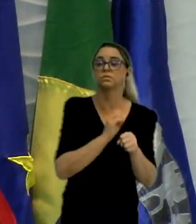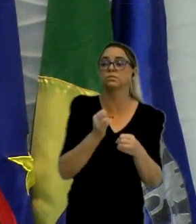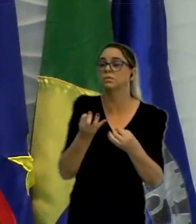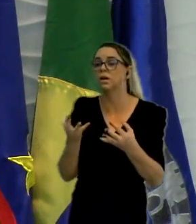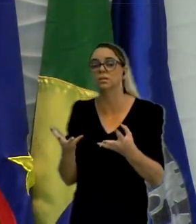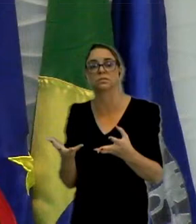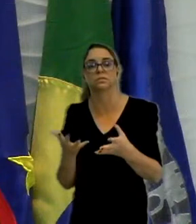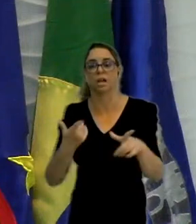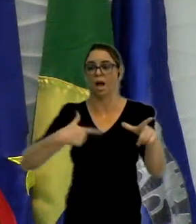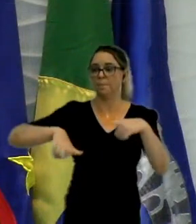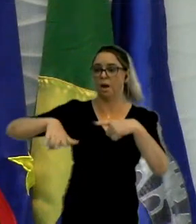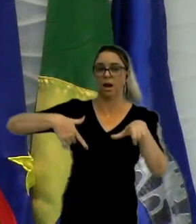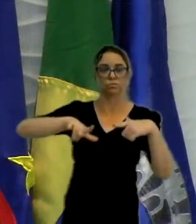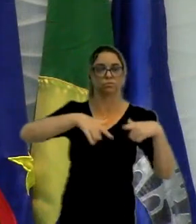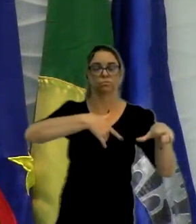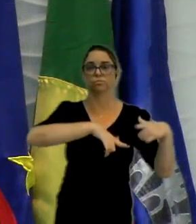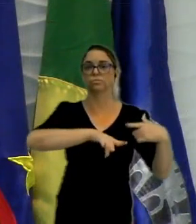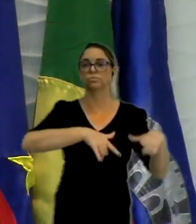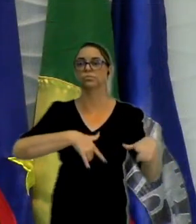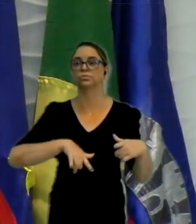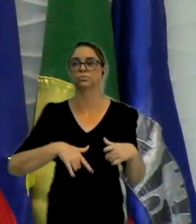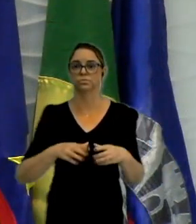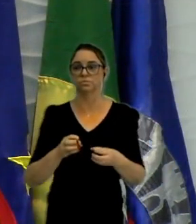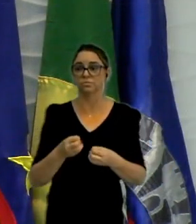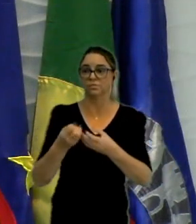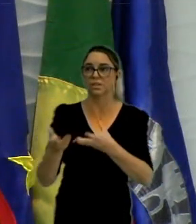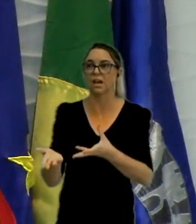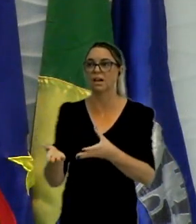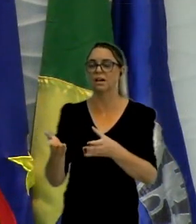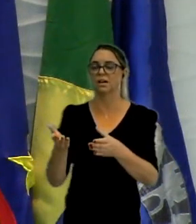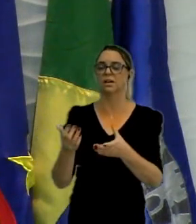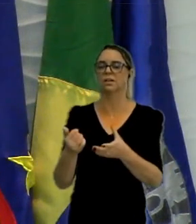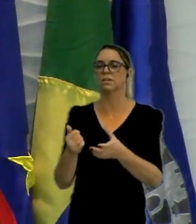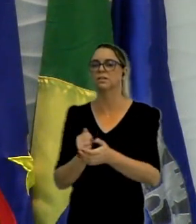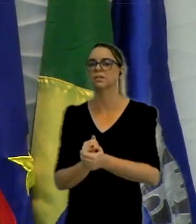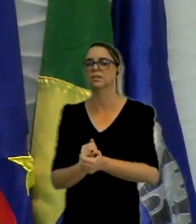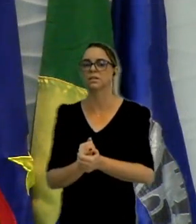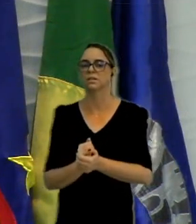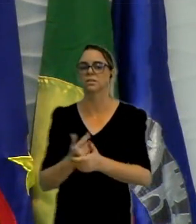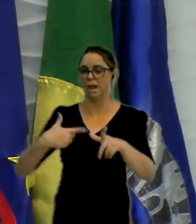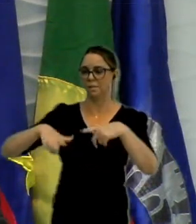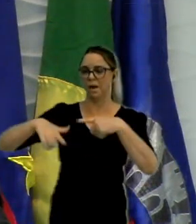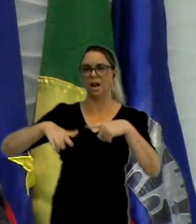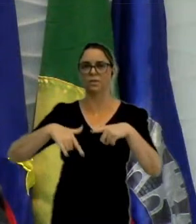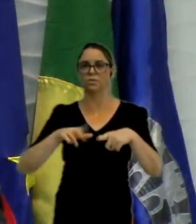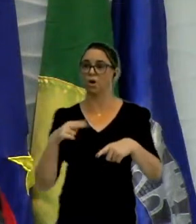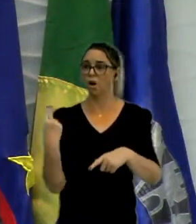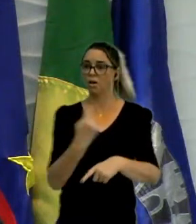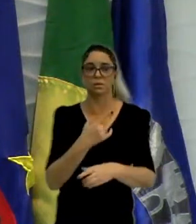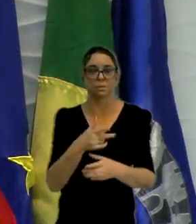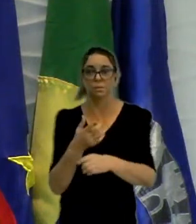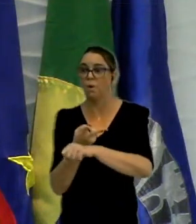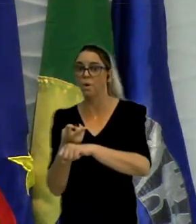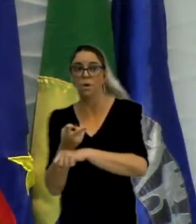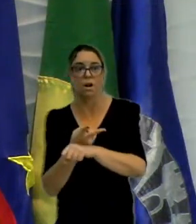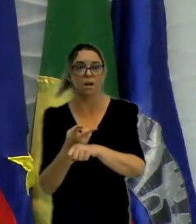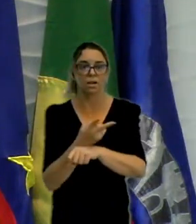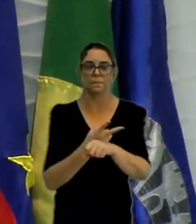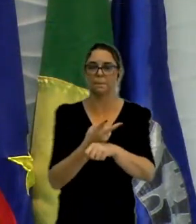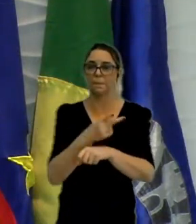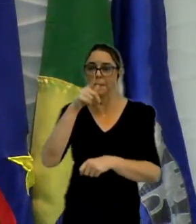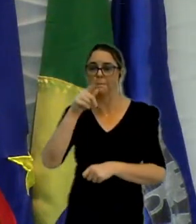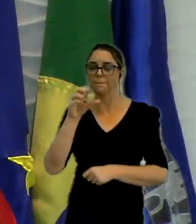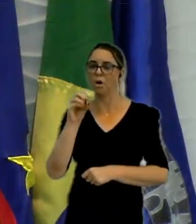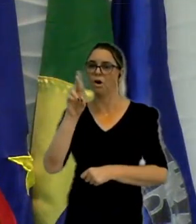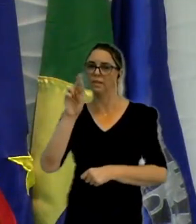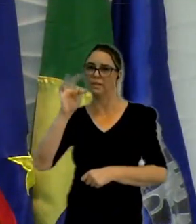empregos que estão se dando a cabo eleitorais, o emprego que a gente procura no portal da transparência e não encontra o nome